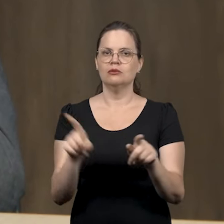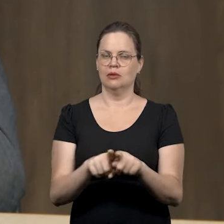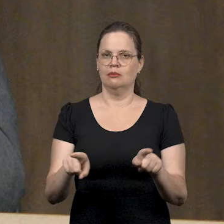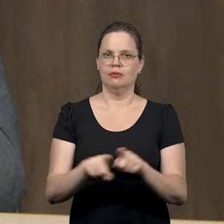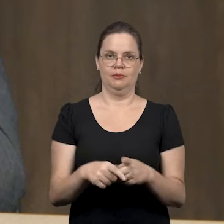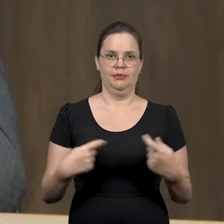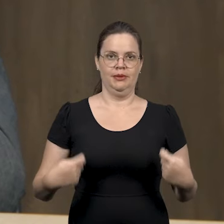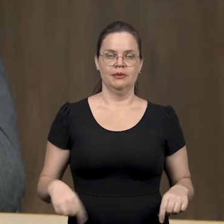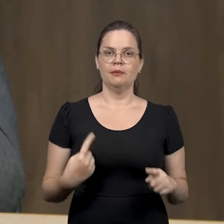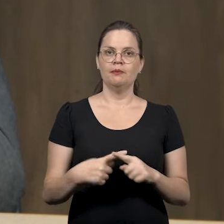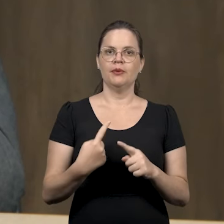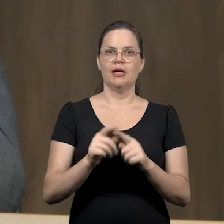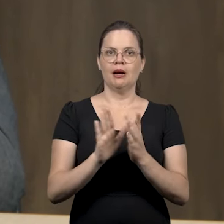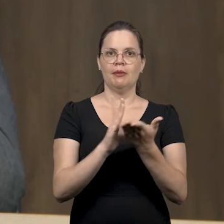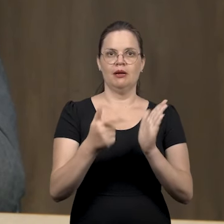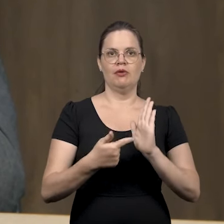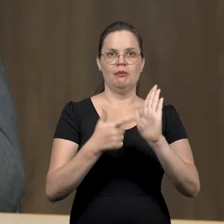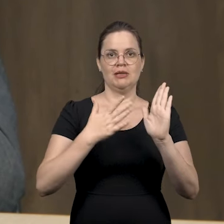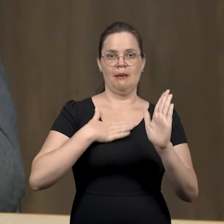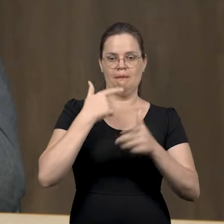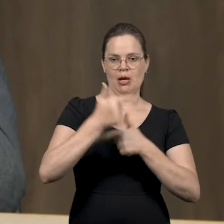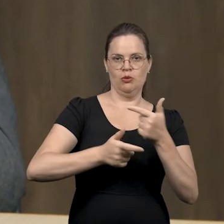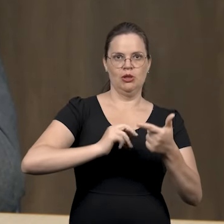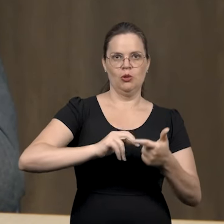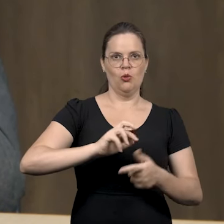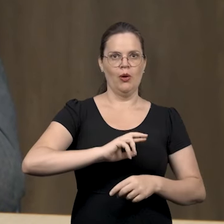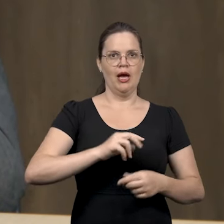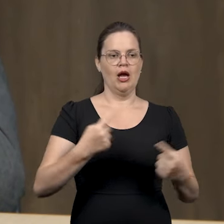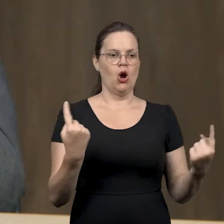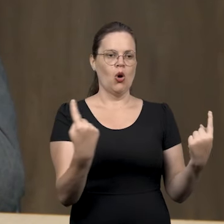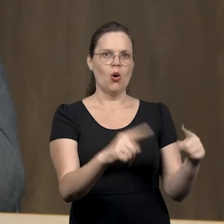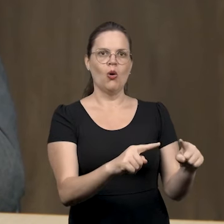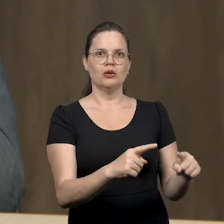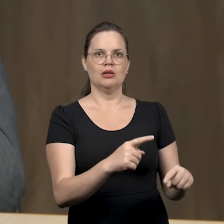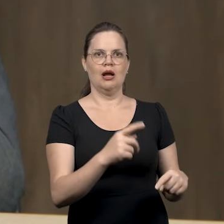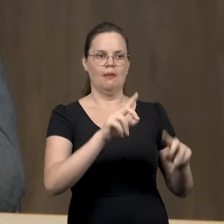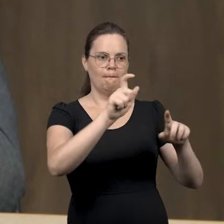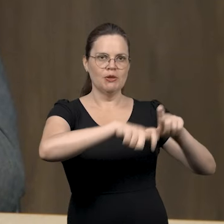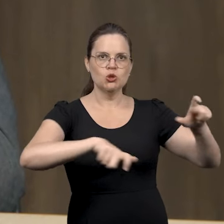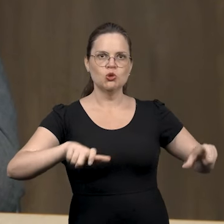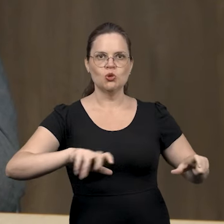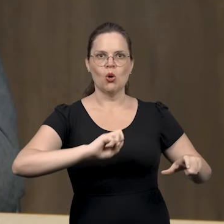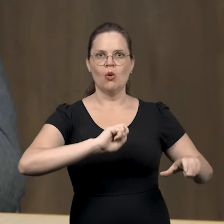Bíblia, que não é contra carne ou sangue. A nossa luta é uma luta